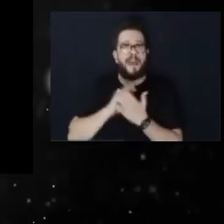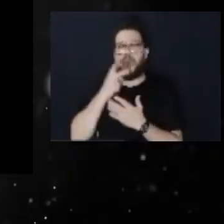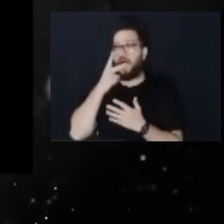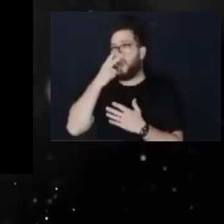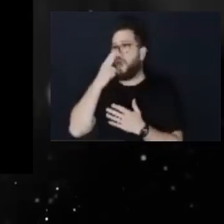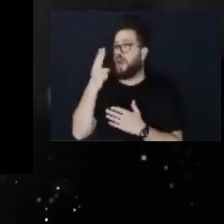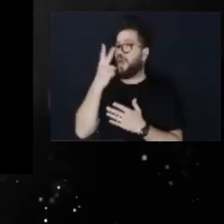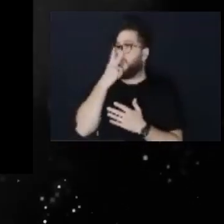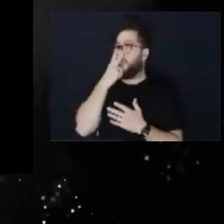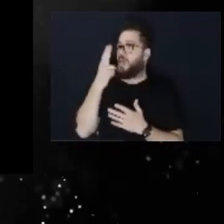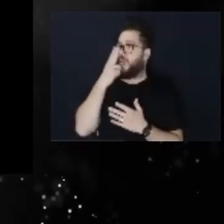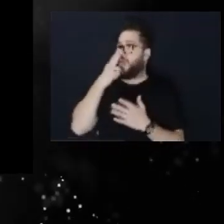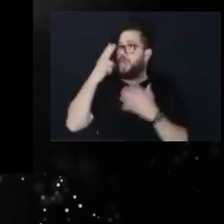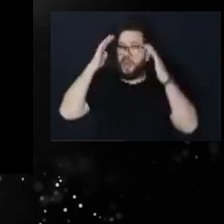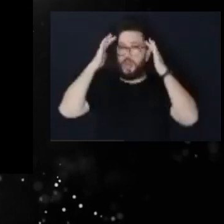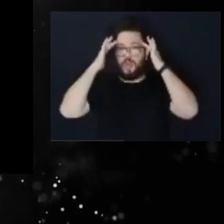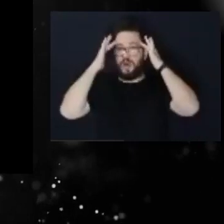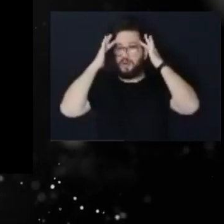clarividência.